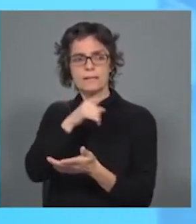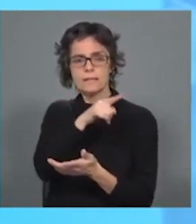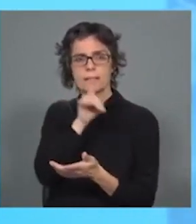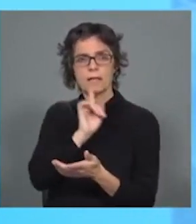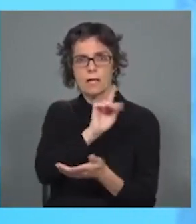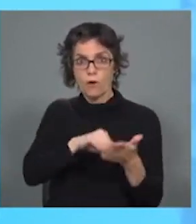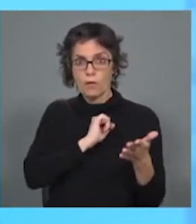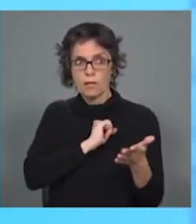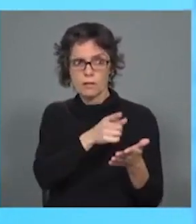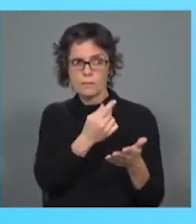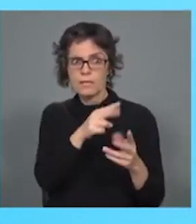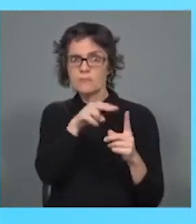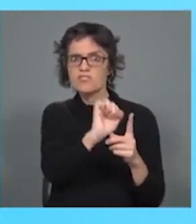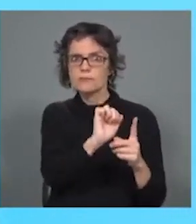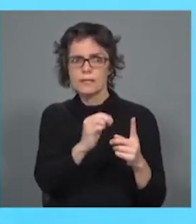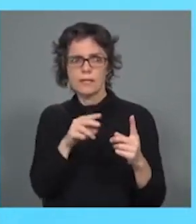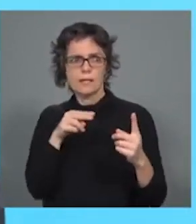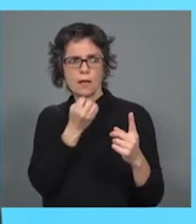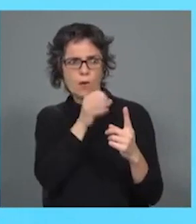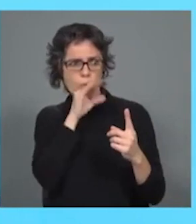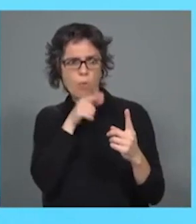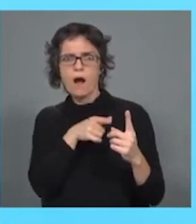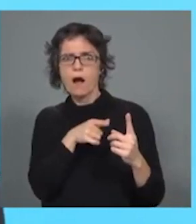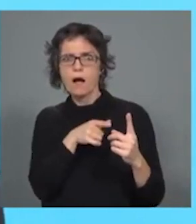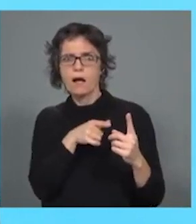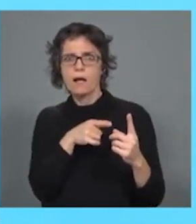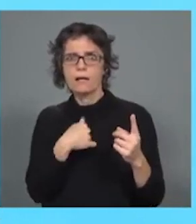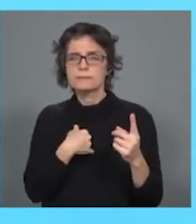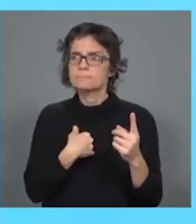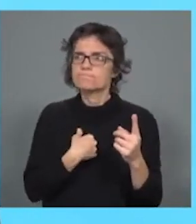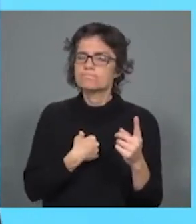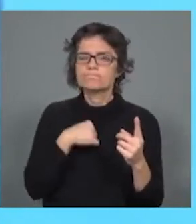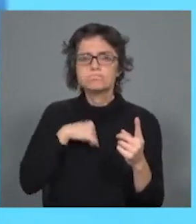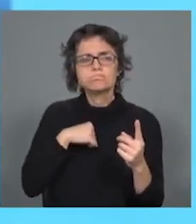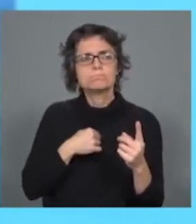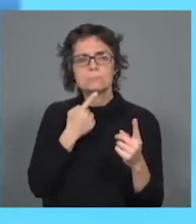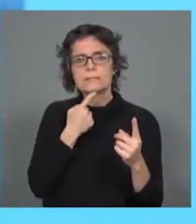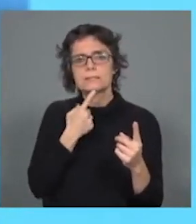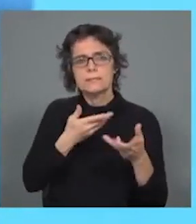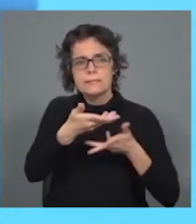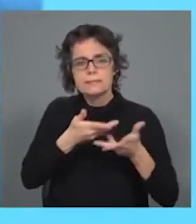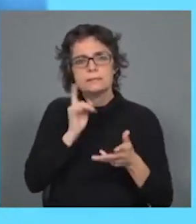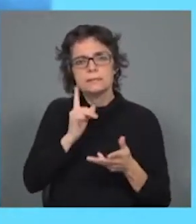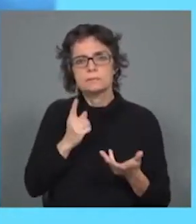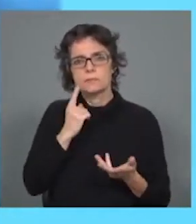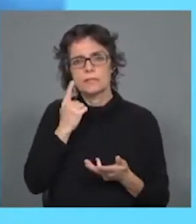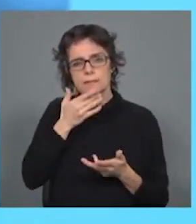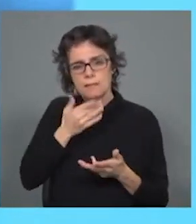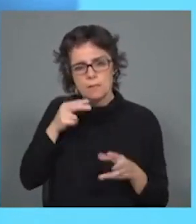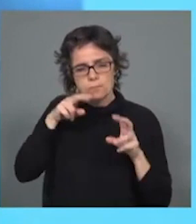Fizemos isso marcou-me sempre. Eu, a partir daí, sempre quando estudava, eu gostava de conhecer